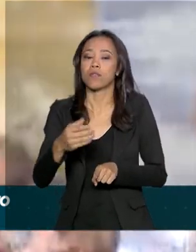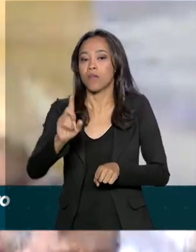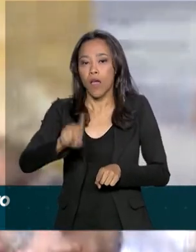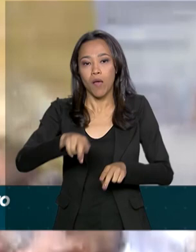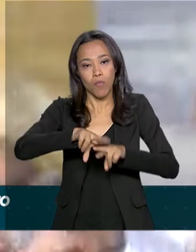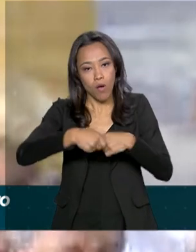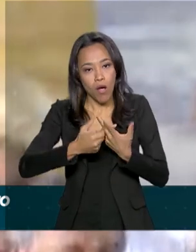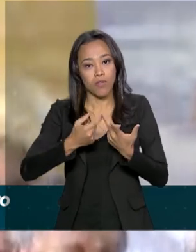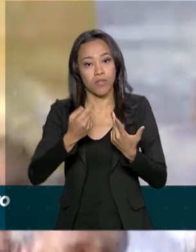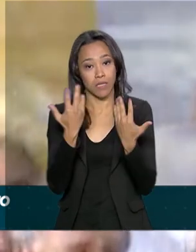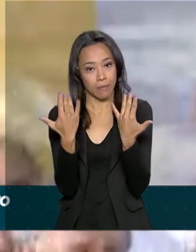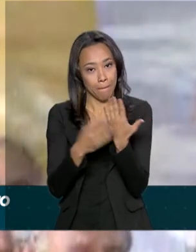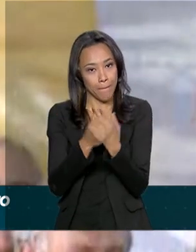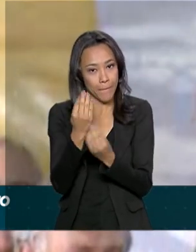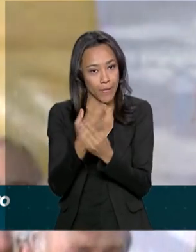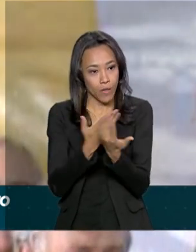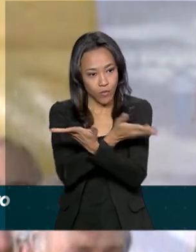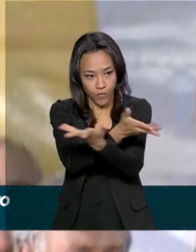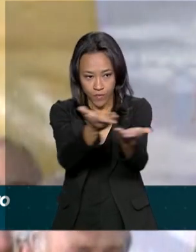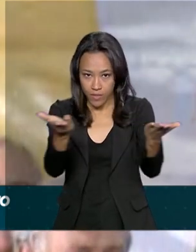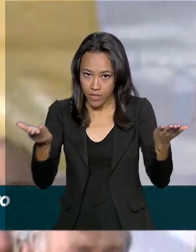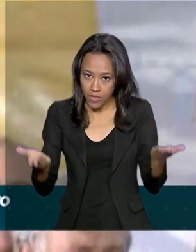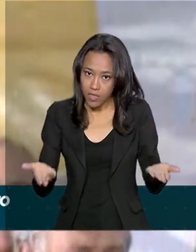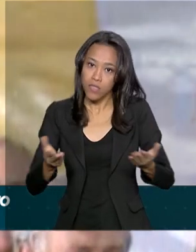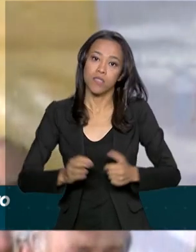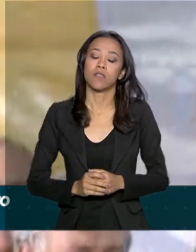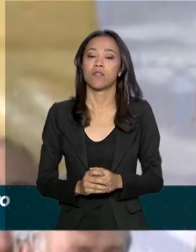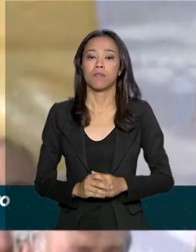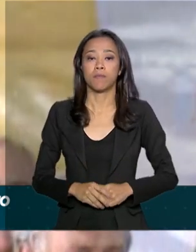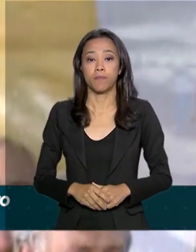das mãos de vocês que essa missão.